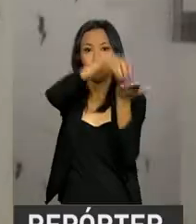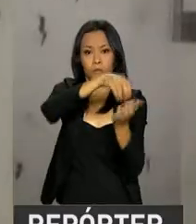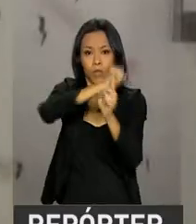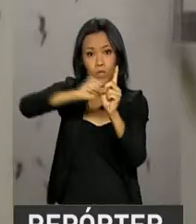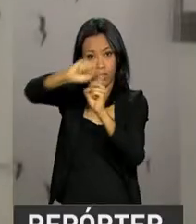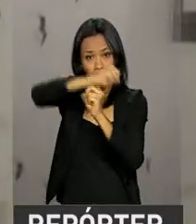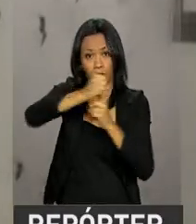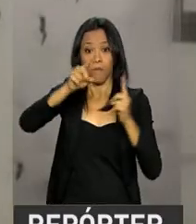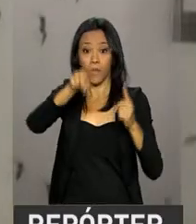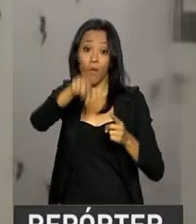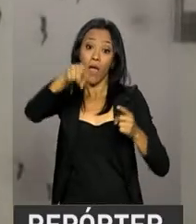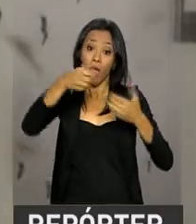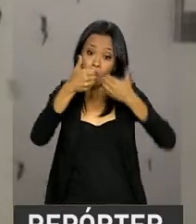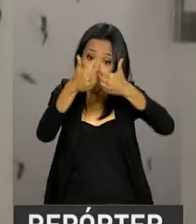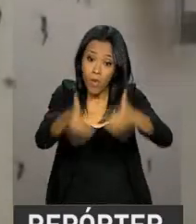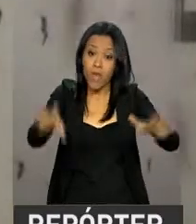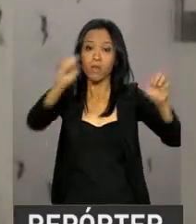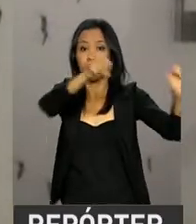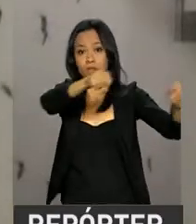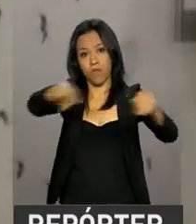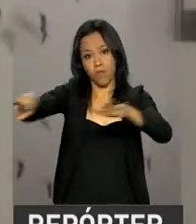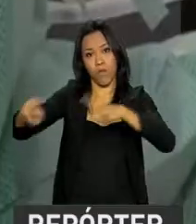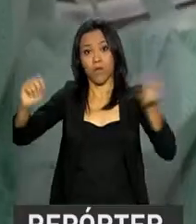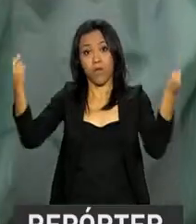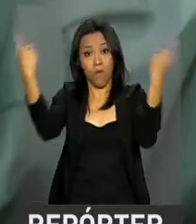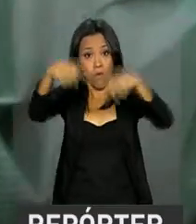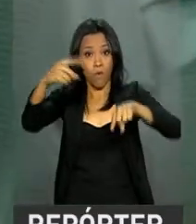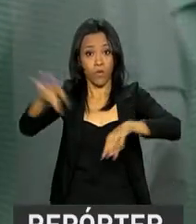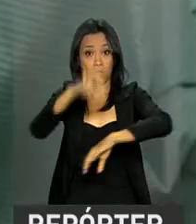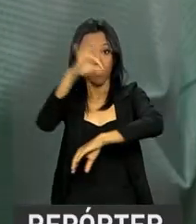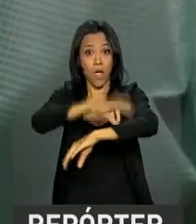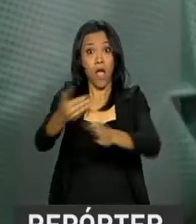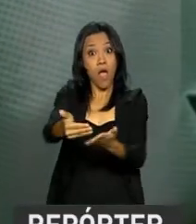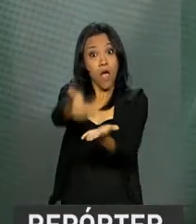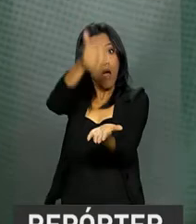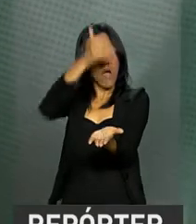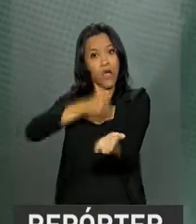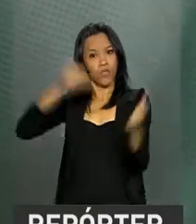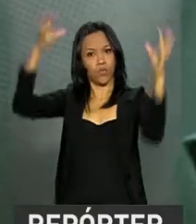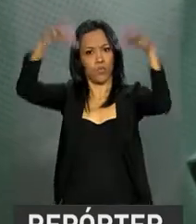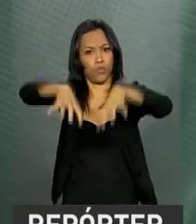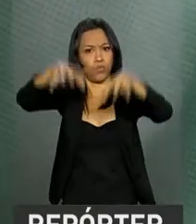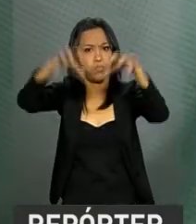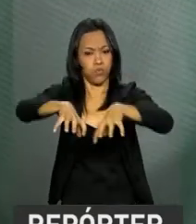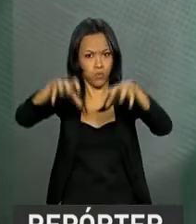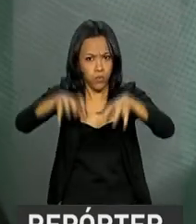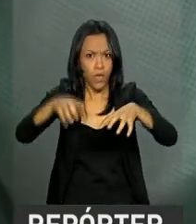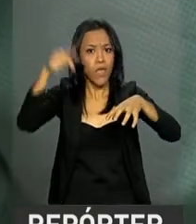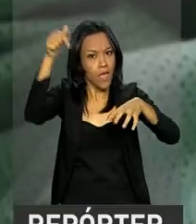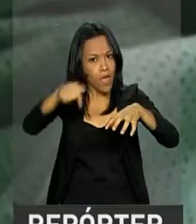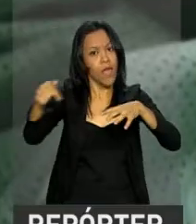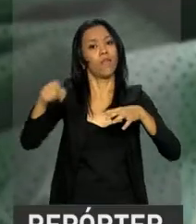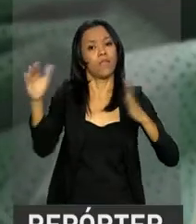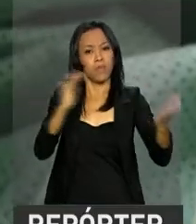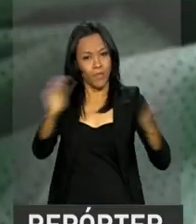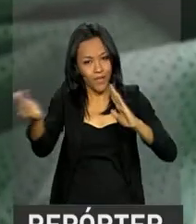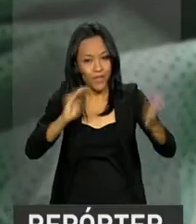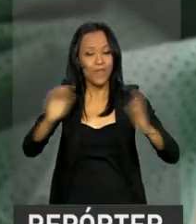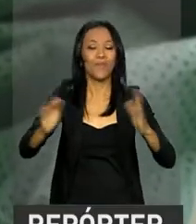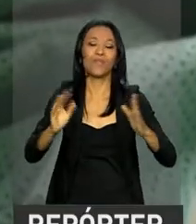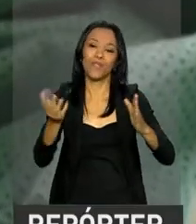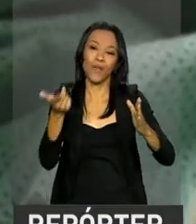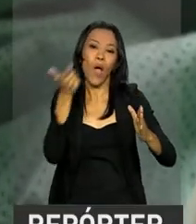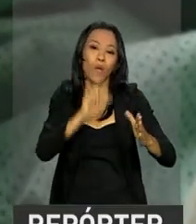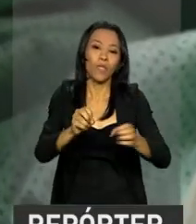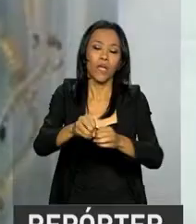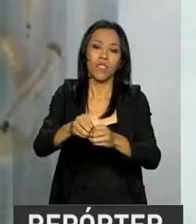início de prevenção e combate ao aedes antes do período chuvoso quando ocorre a reprodução do mosquito